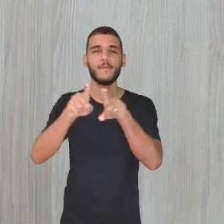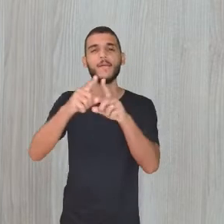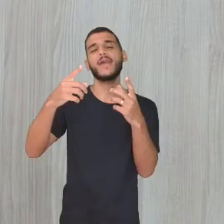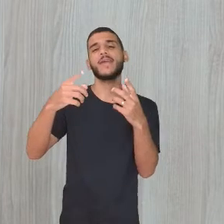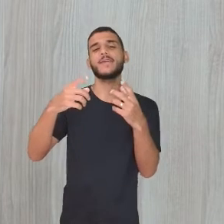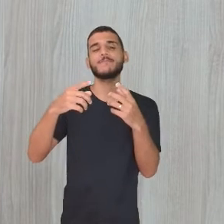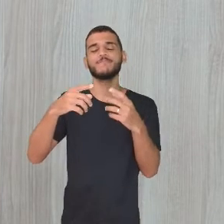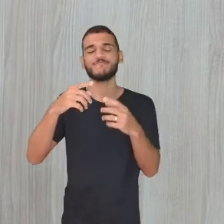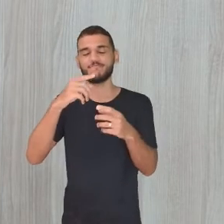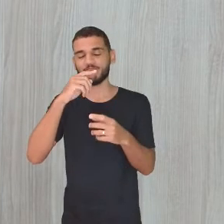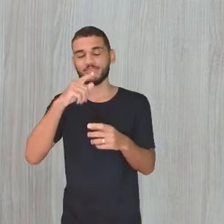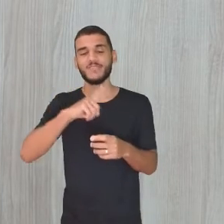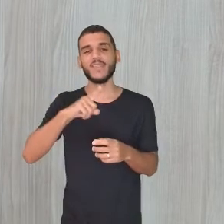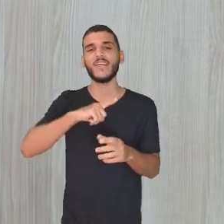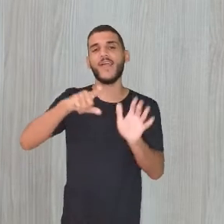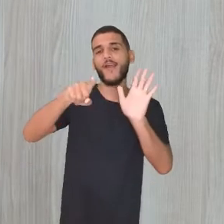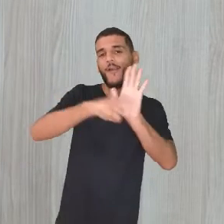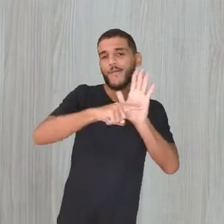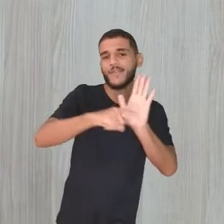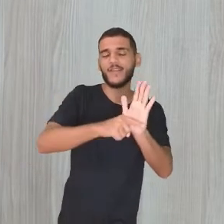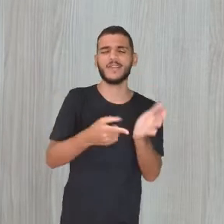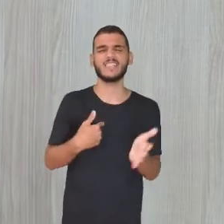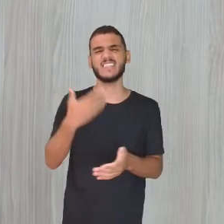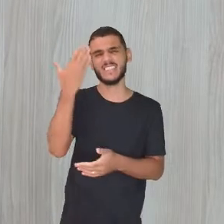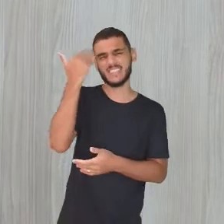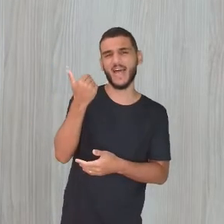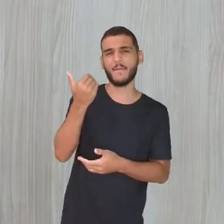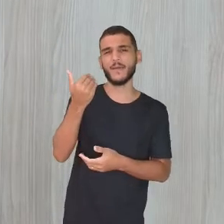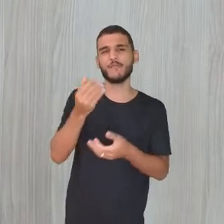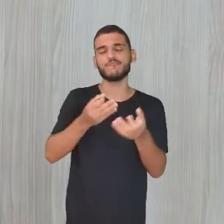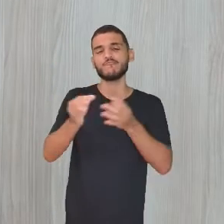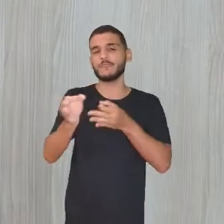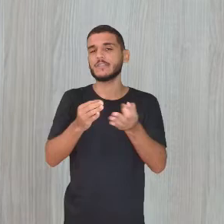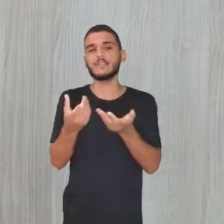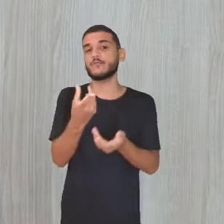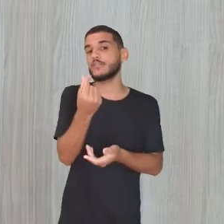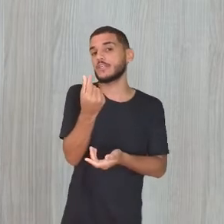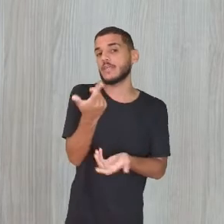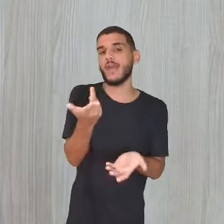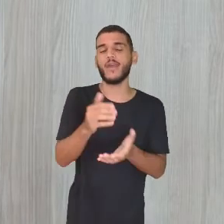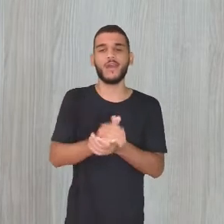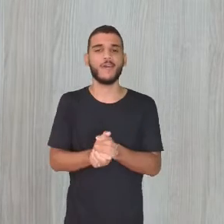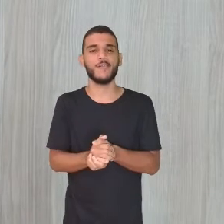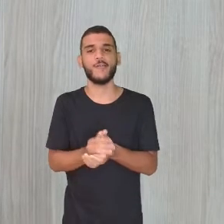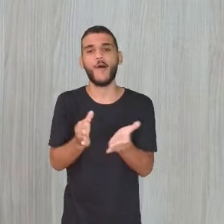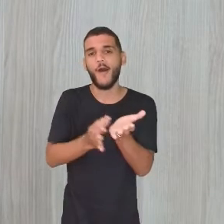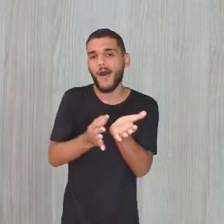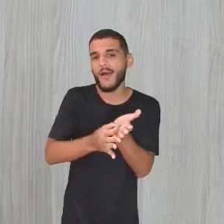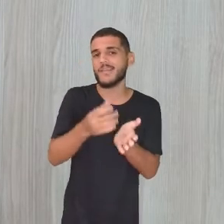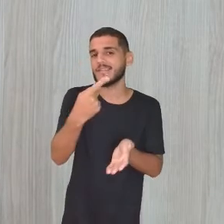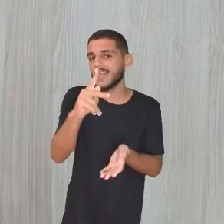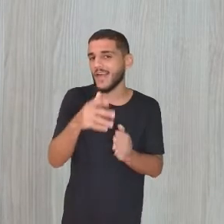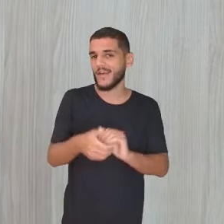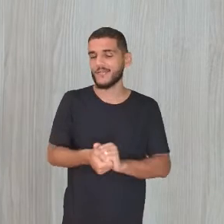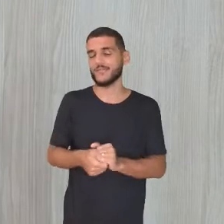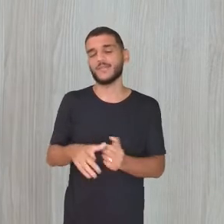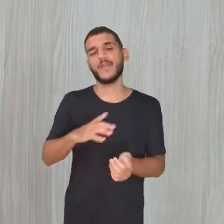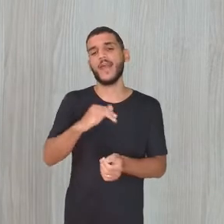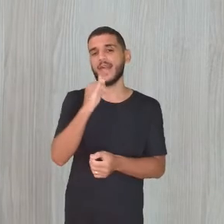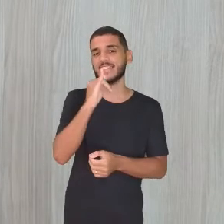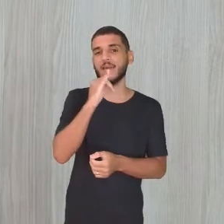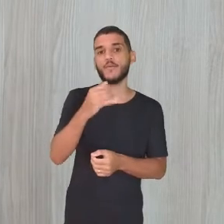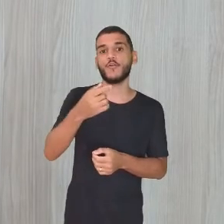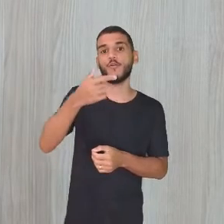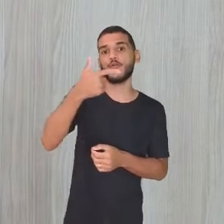mexer com o seu dinheiro, com os seus centavos, com os seus dinheiros? Isso aí tem a ver com decimal, hein? Pedro vai comentar com vocês hoje, ó, R$